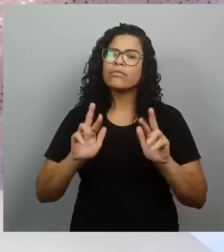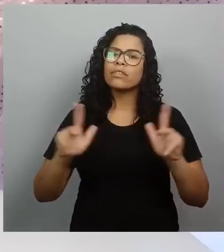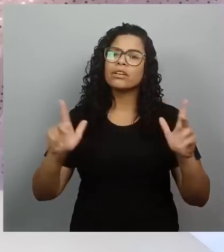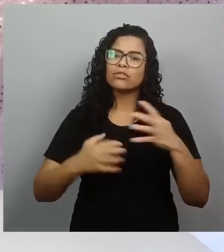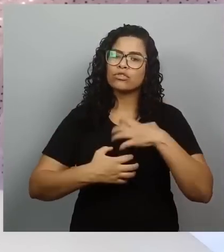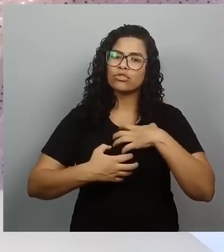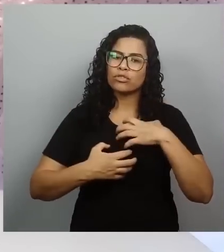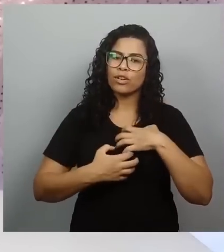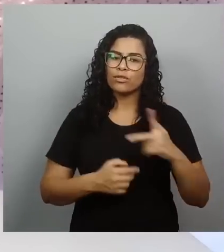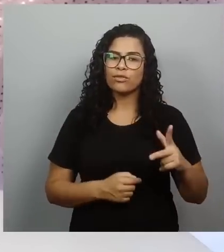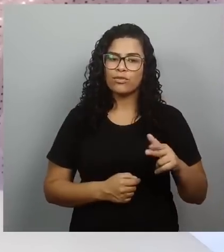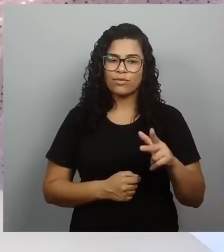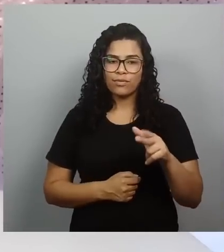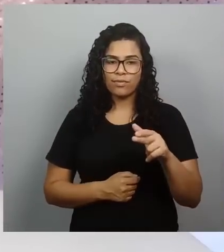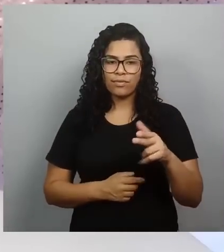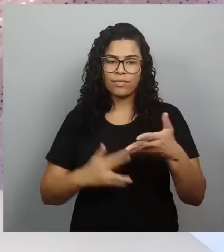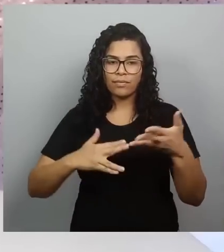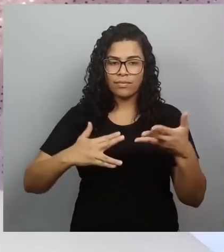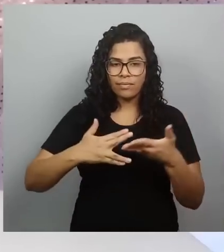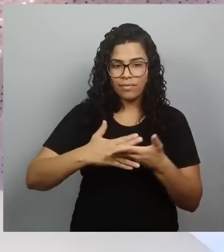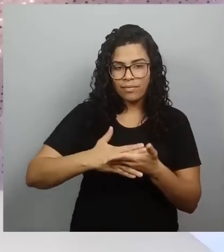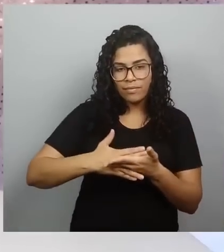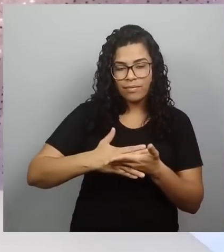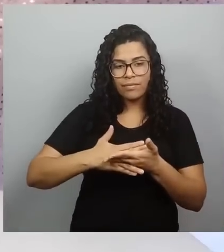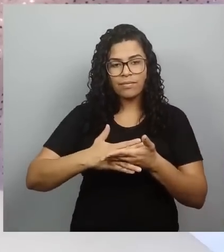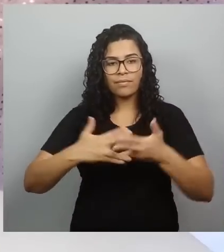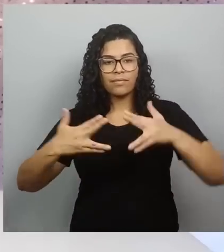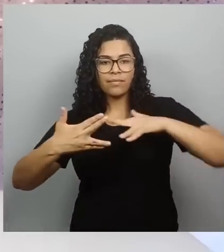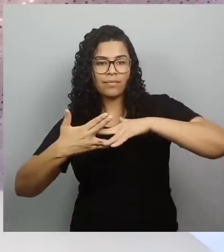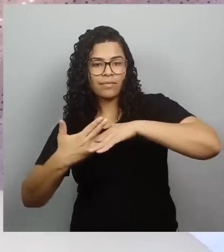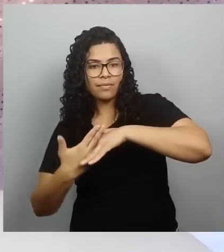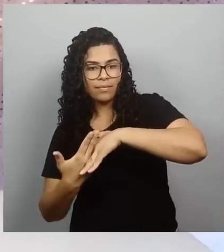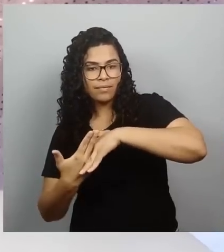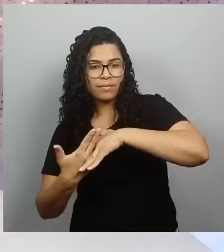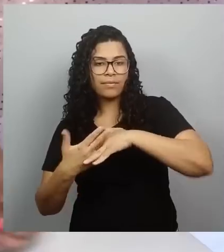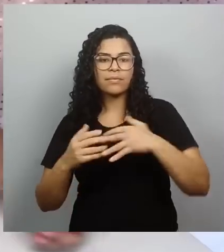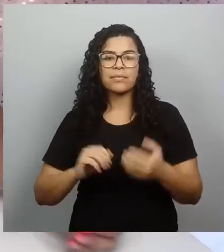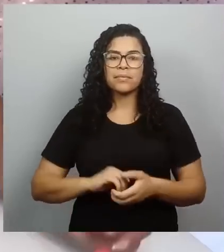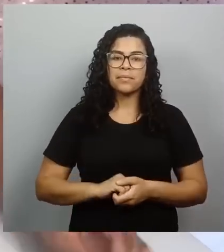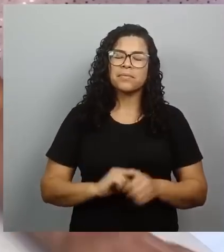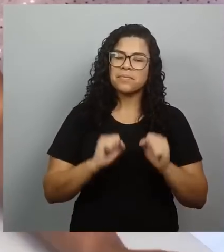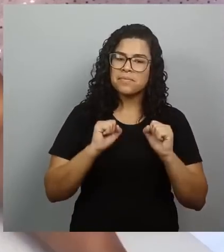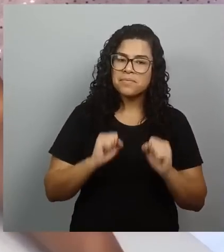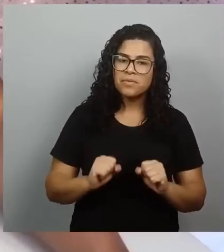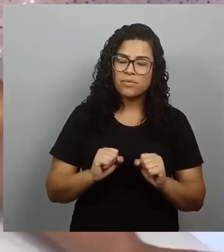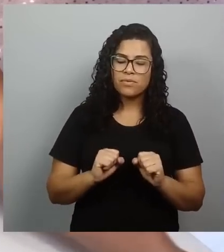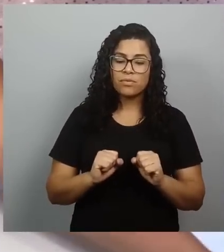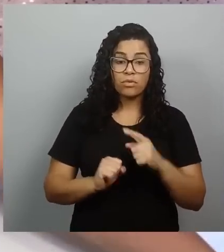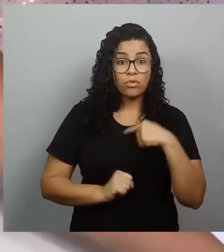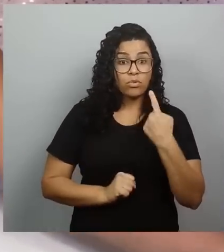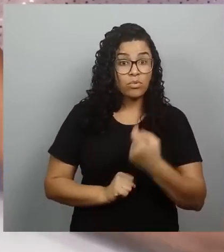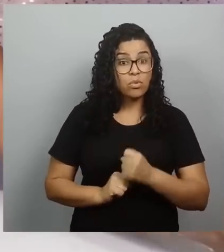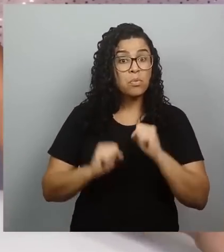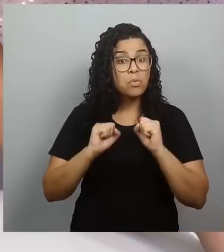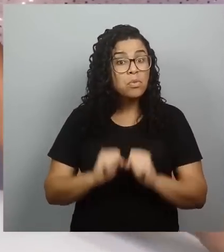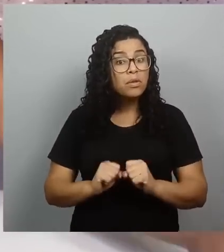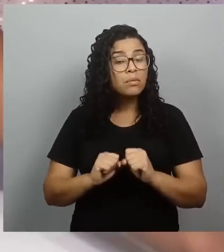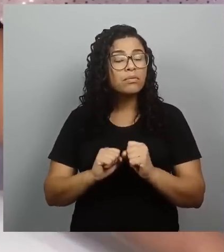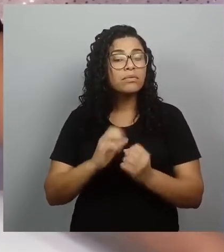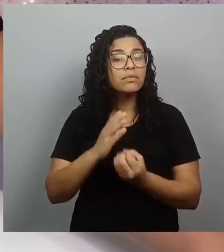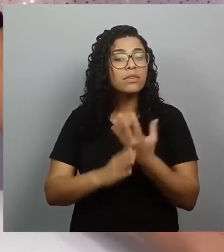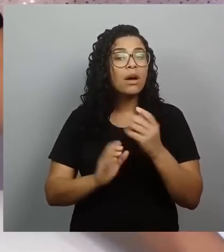cortes, diferentes tipos de encaixe. Podemos criar também uma proposta que eu tenho aqui para